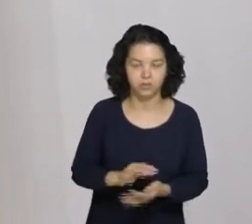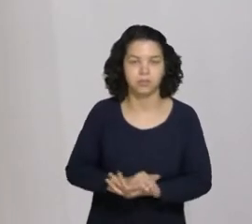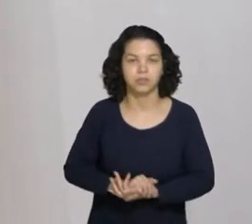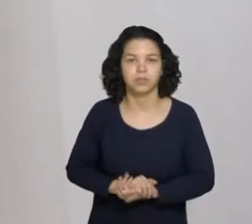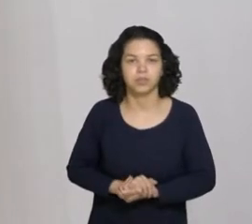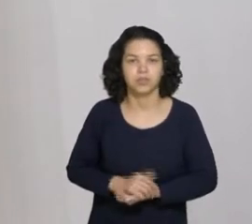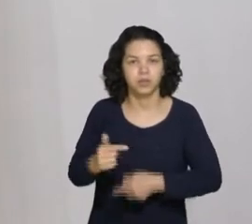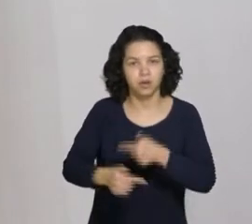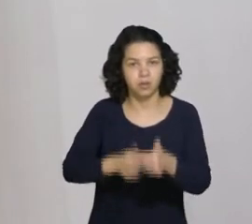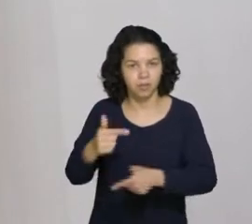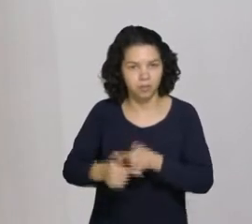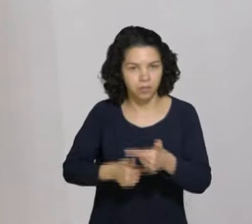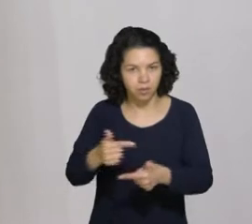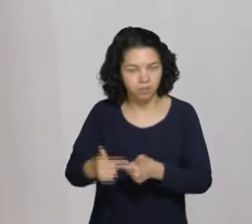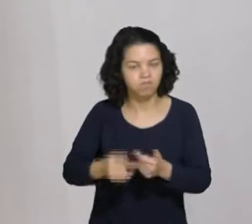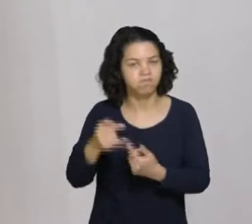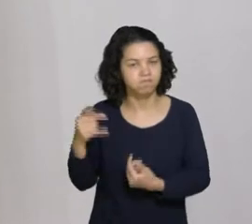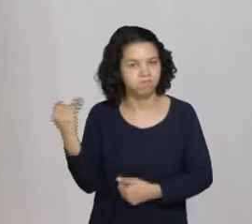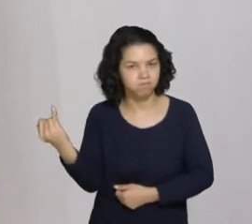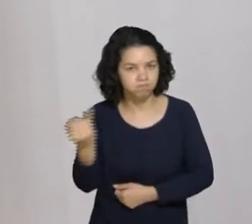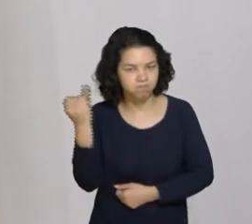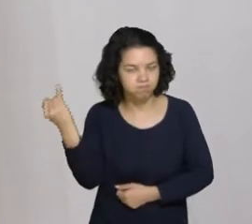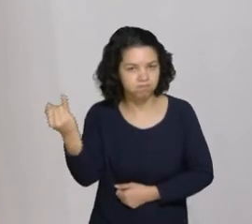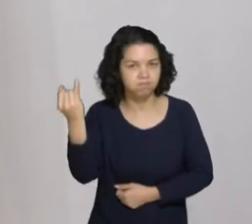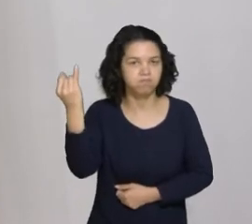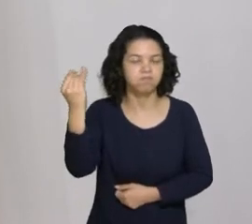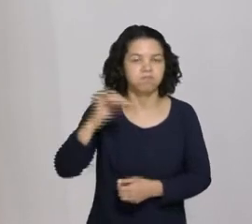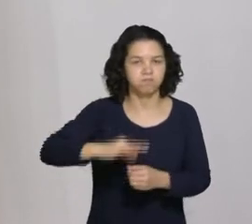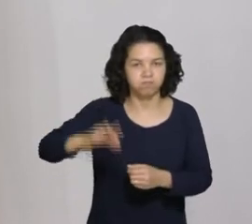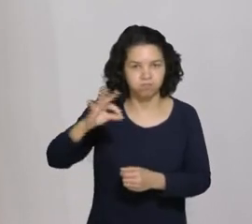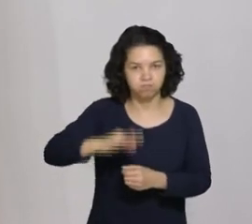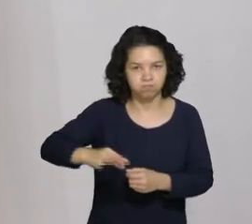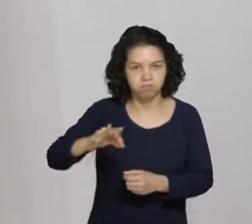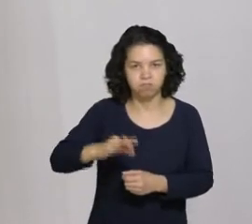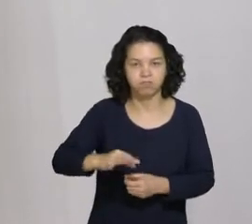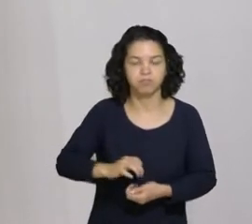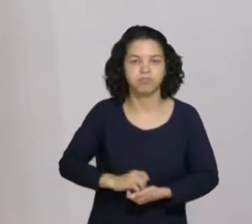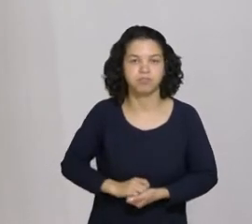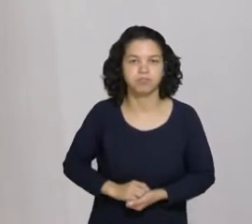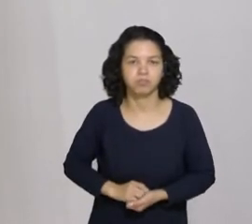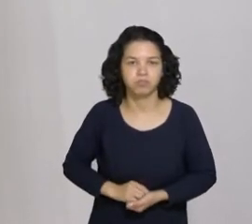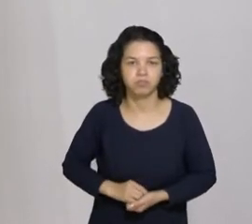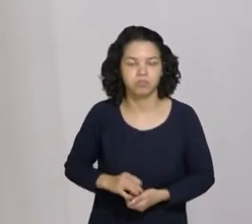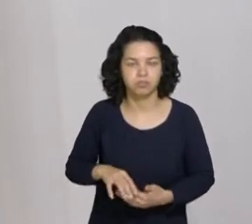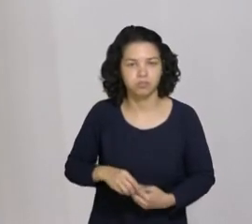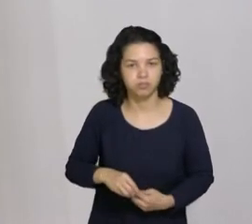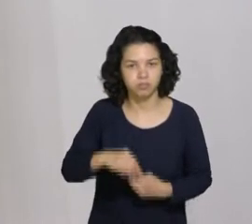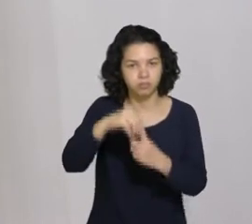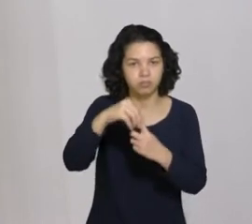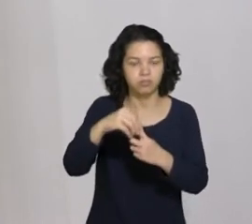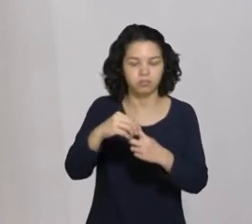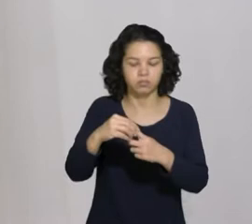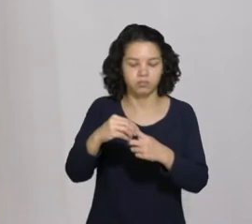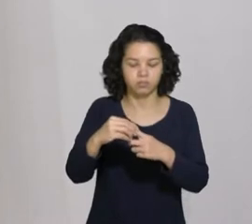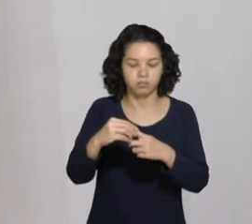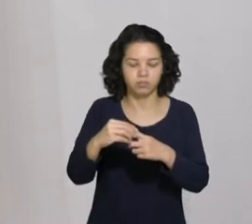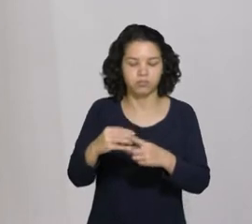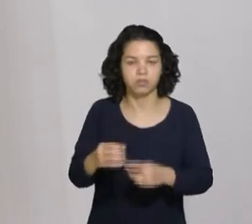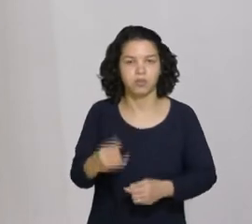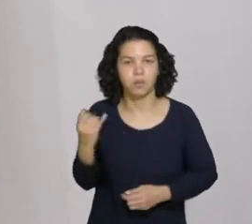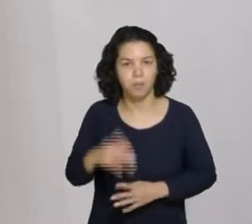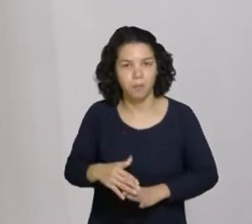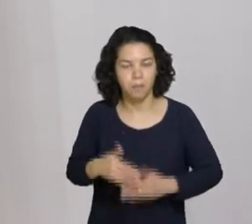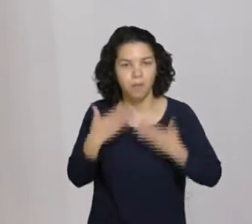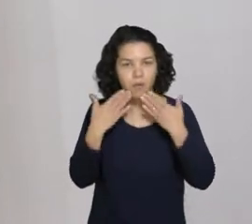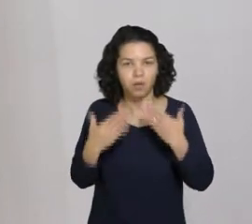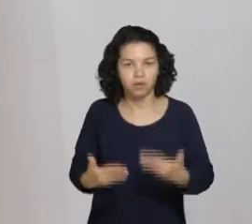trabalho muito importante numa entidade que tem se destacado e mostrado a sua relevância no Estado